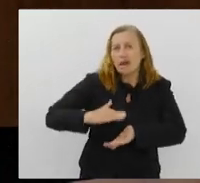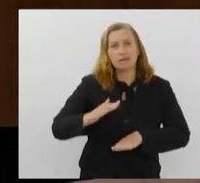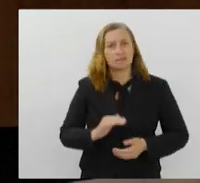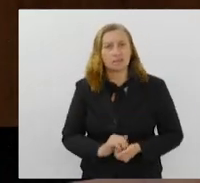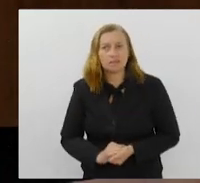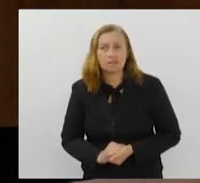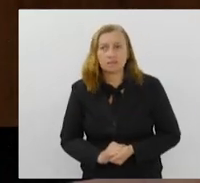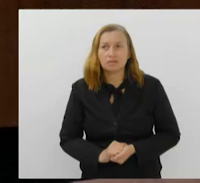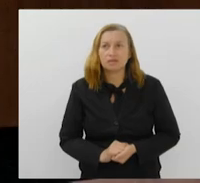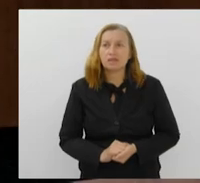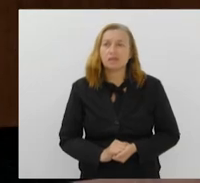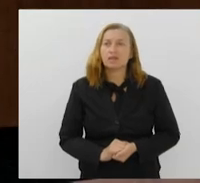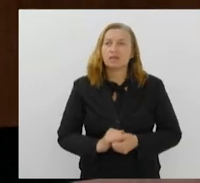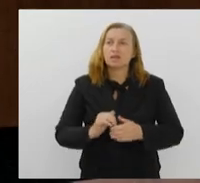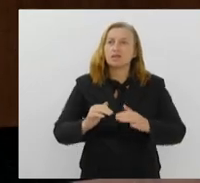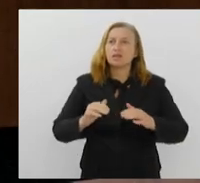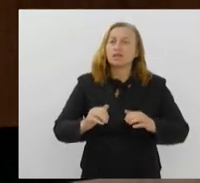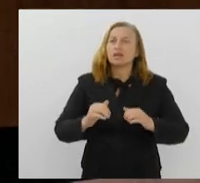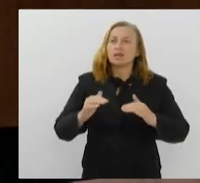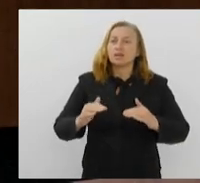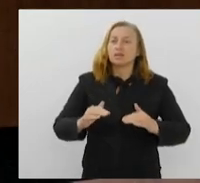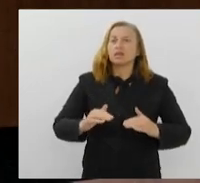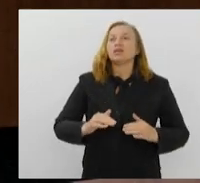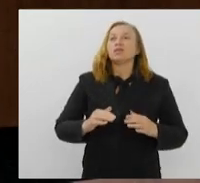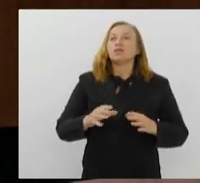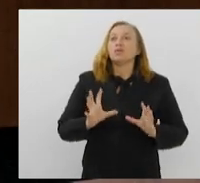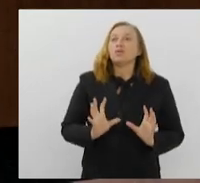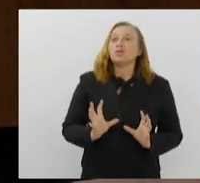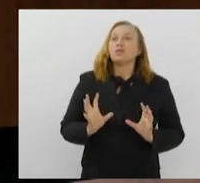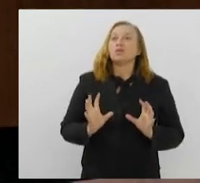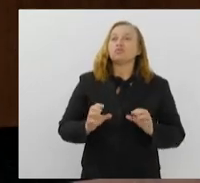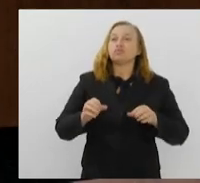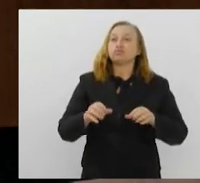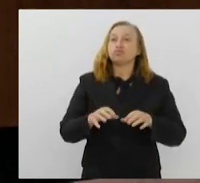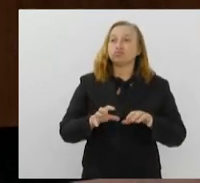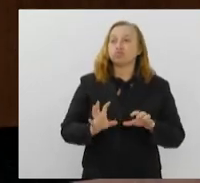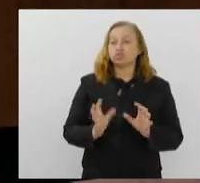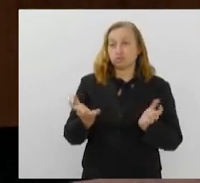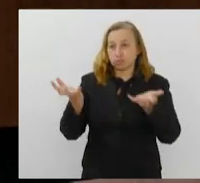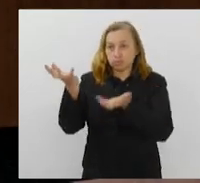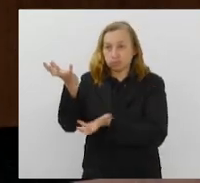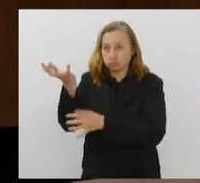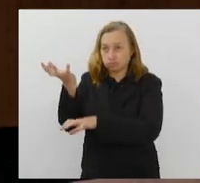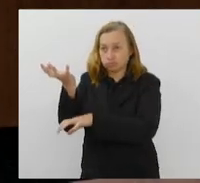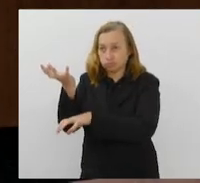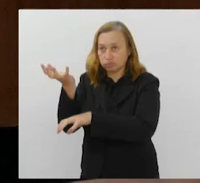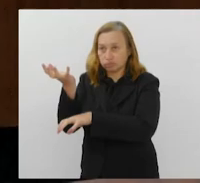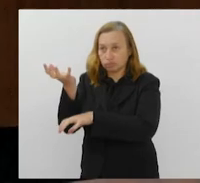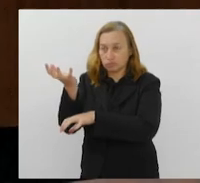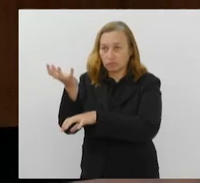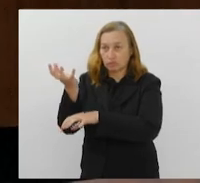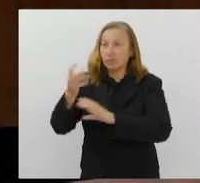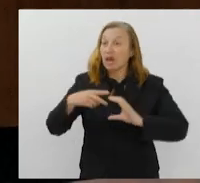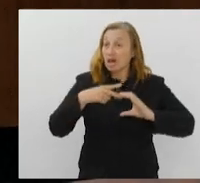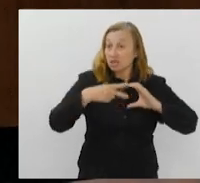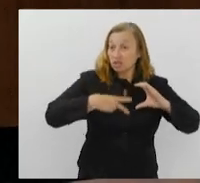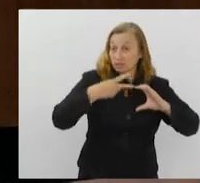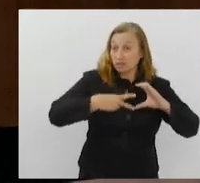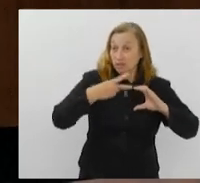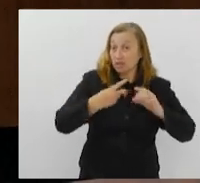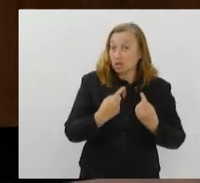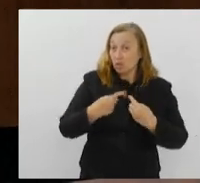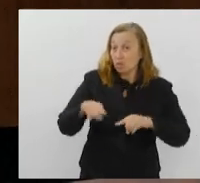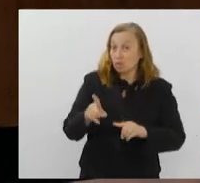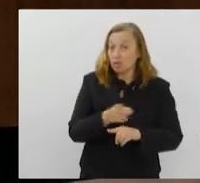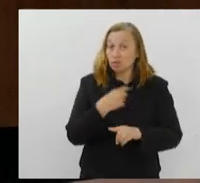Cada vez, as Supremas Cortes do Brasil, o Congresso Nacional, as câmaras de vereadores tentam apequenar o nosso trabalho enquanto